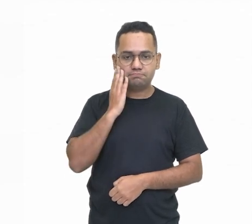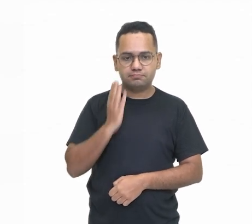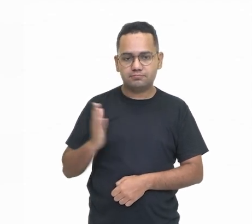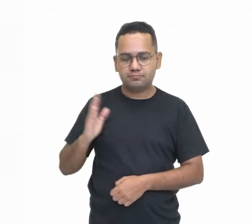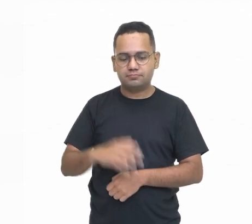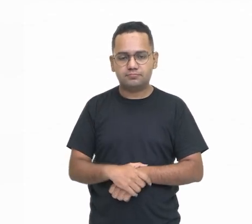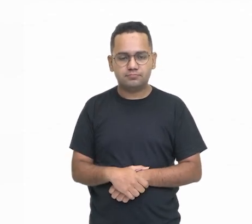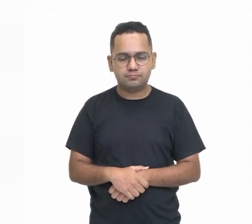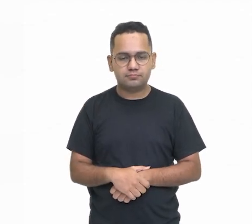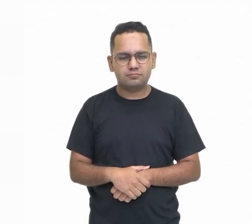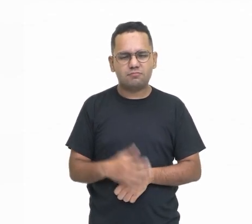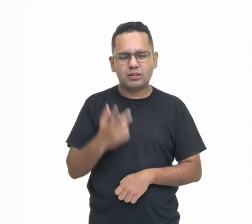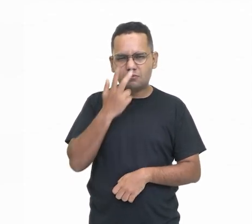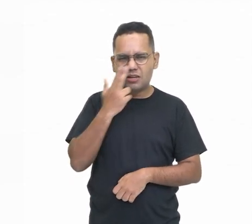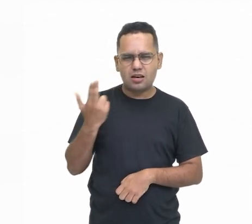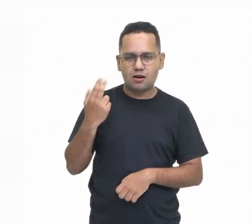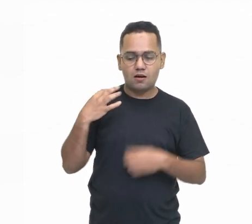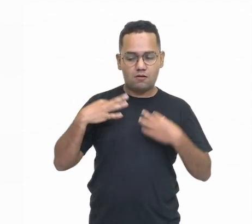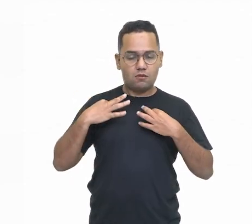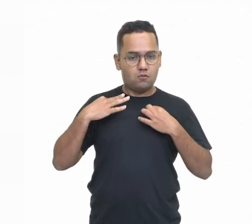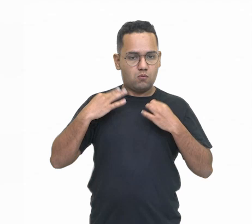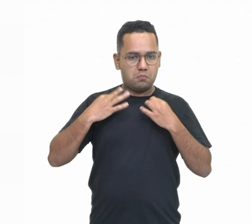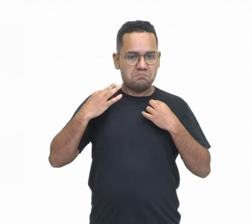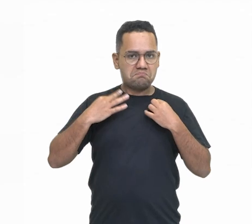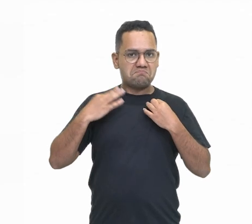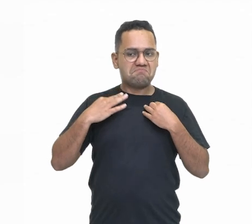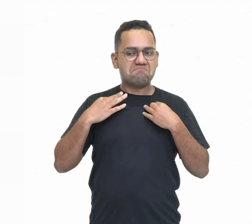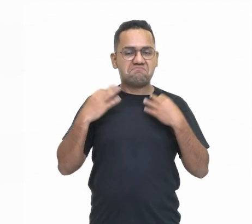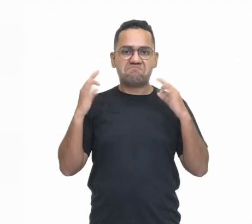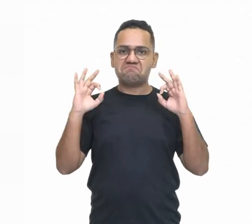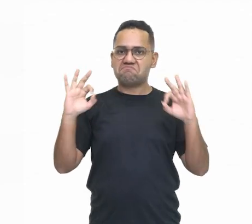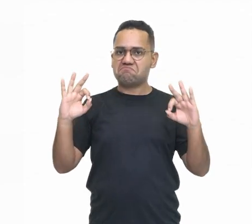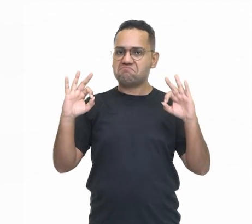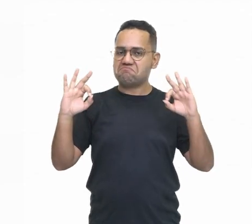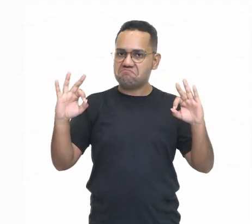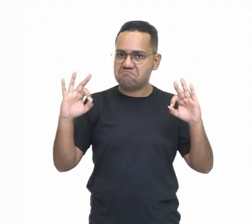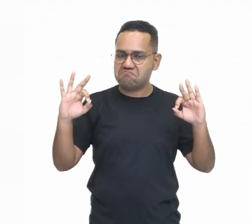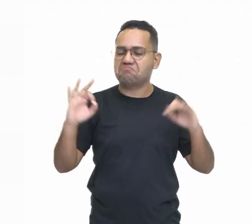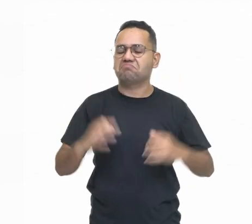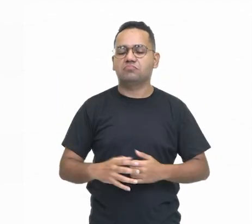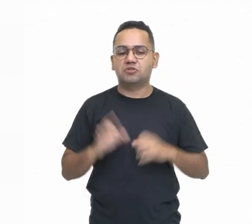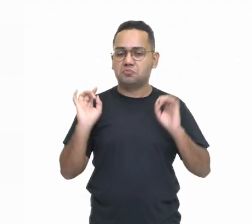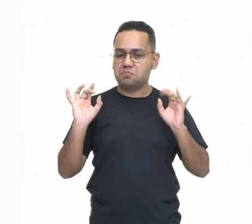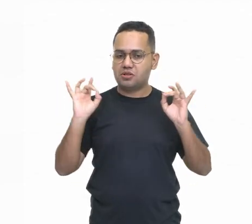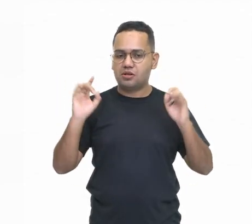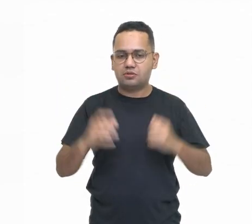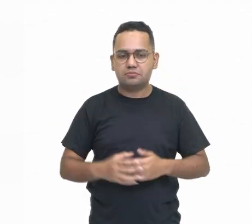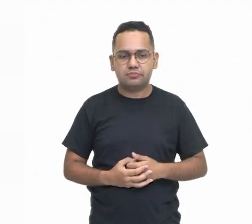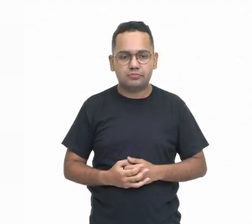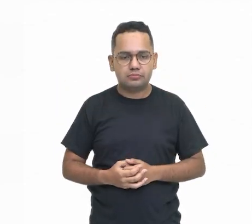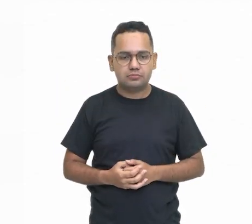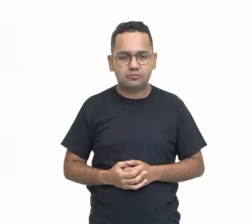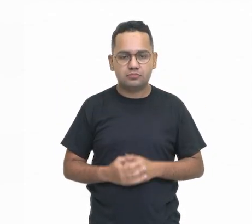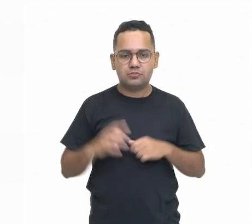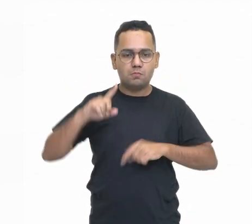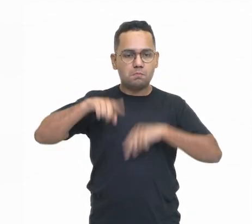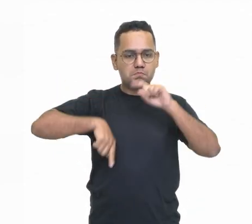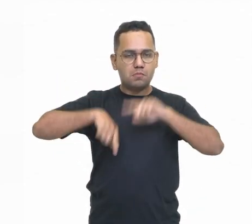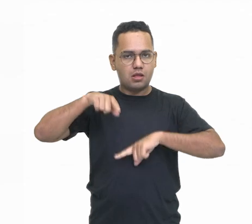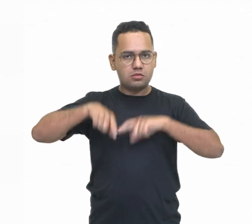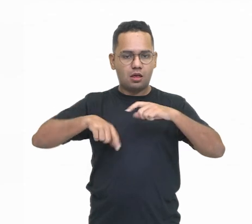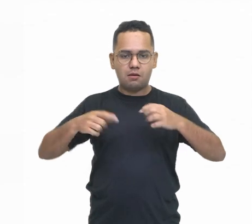possui as vestes, né, muito bem ornamentadas, assim, né, como o seu